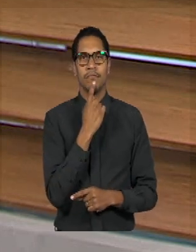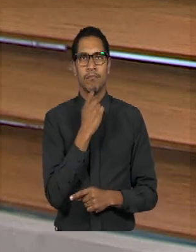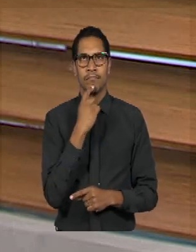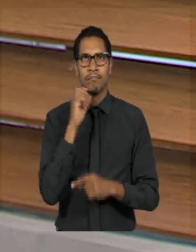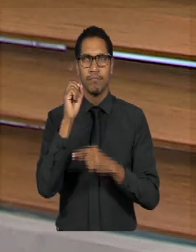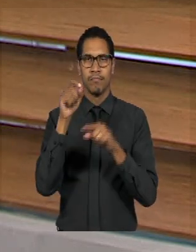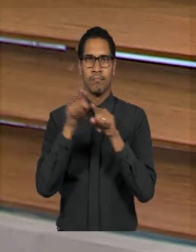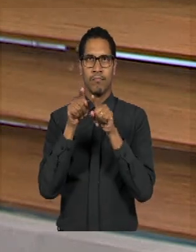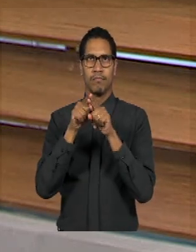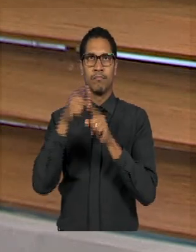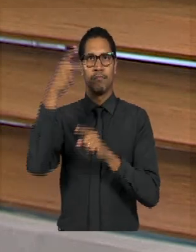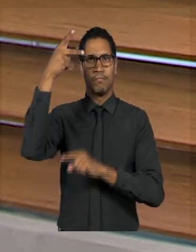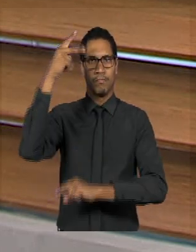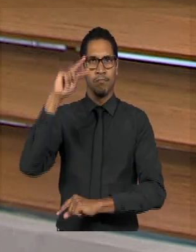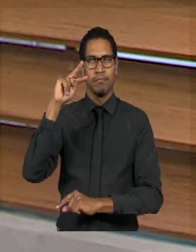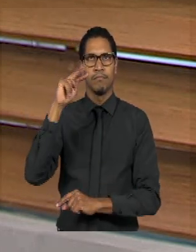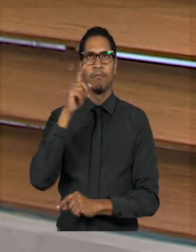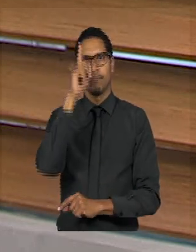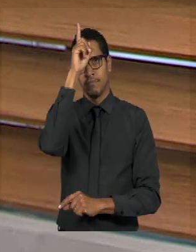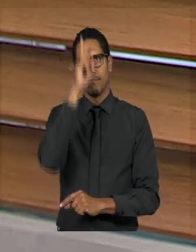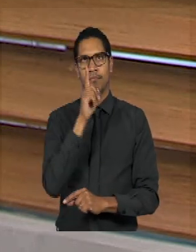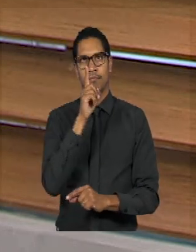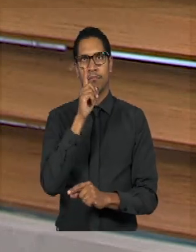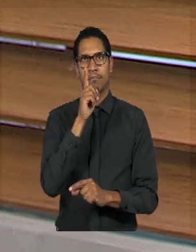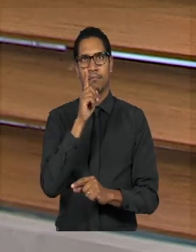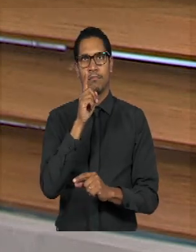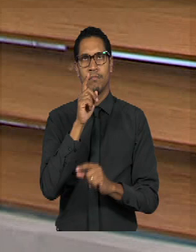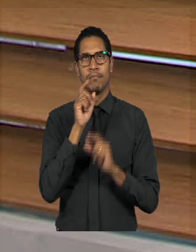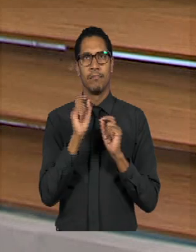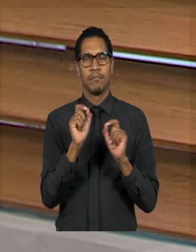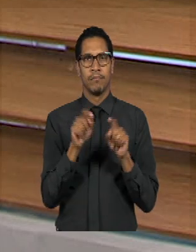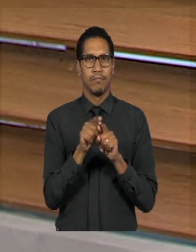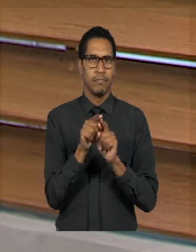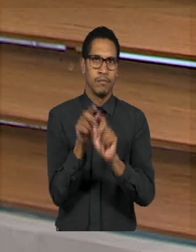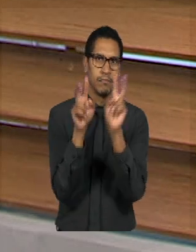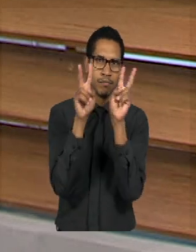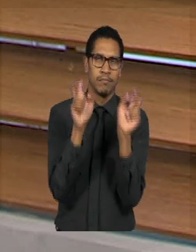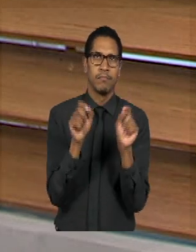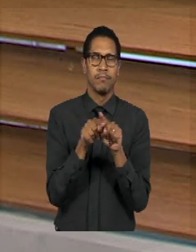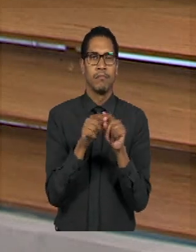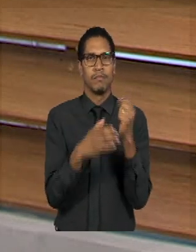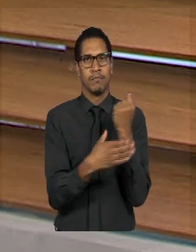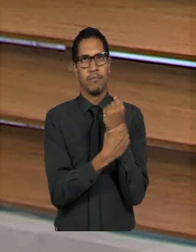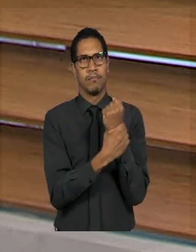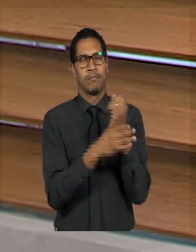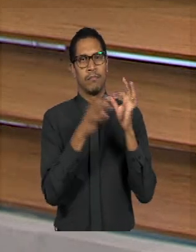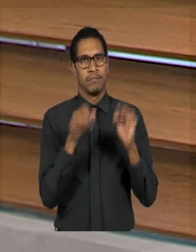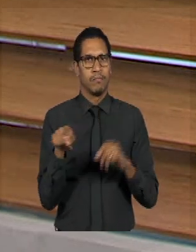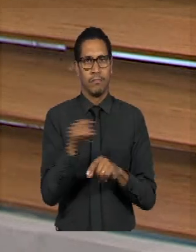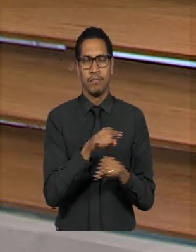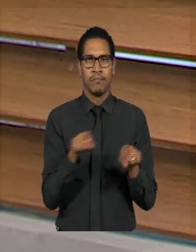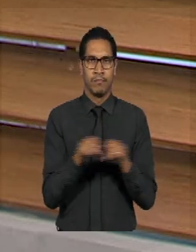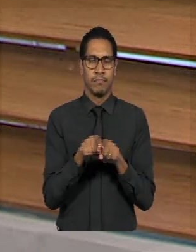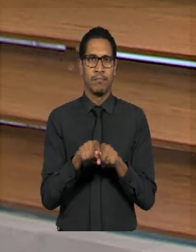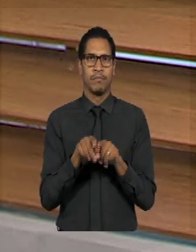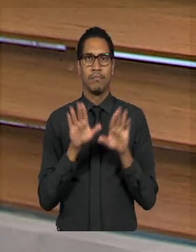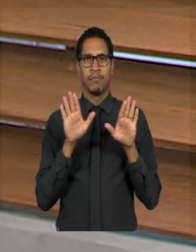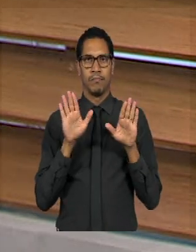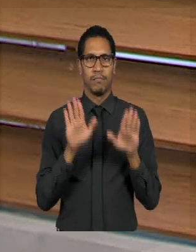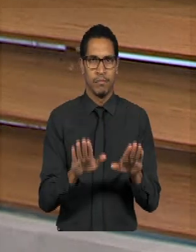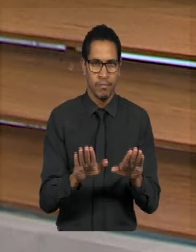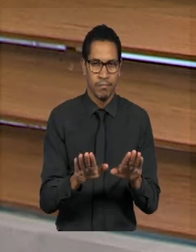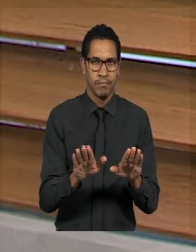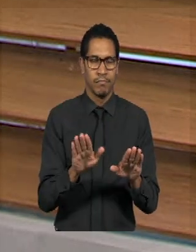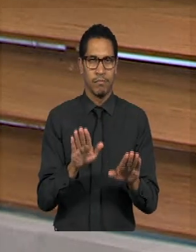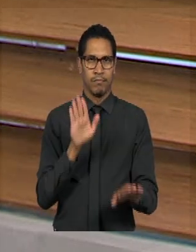ele entrou no amarelo, em uma questão de segurança, é você frear imediatamente. Tá. E se